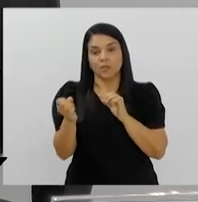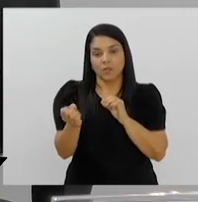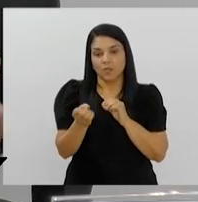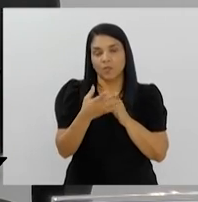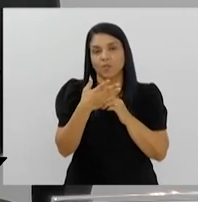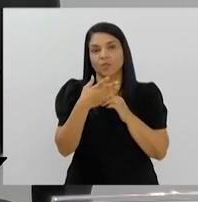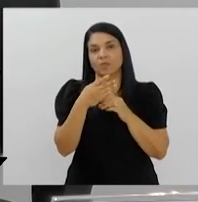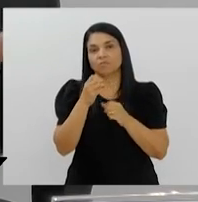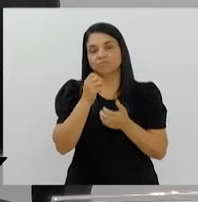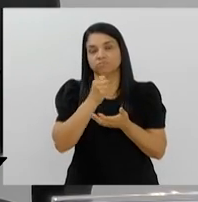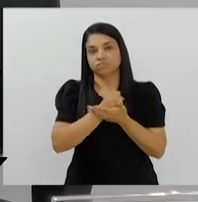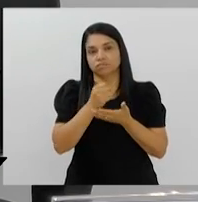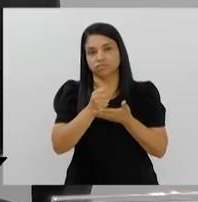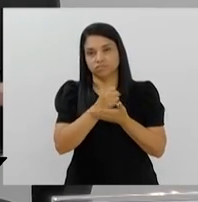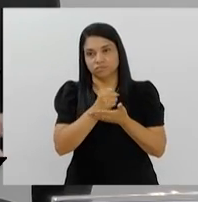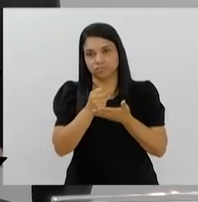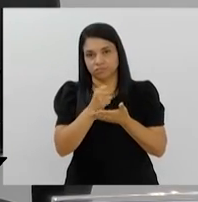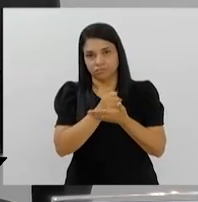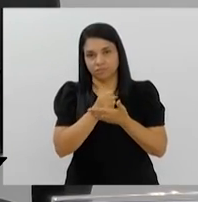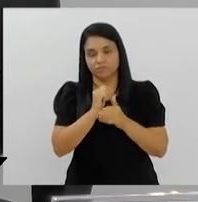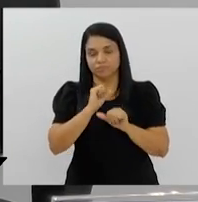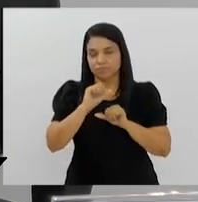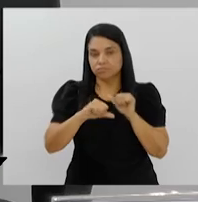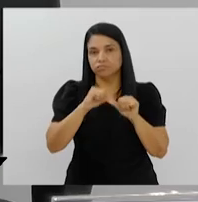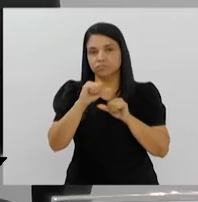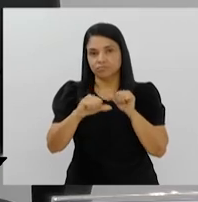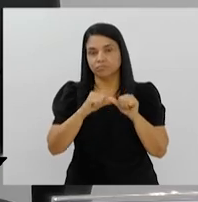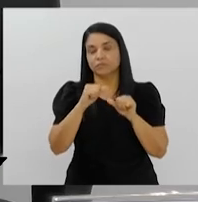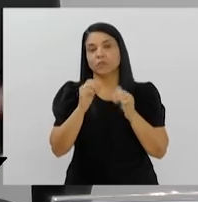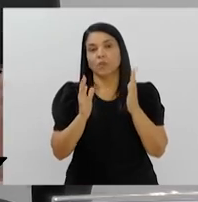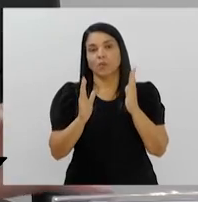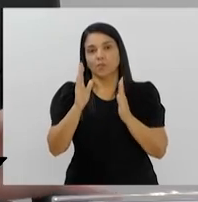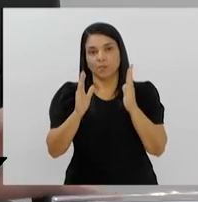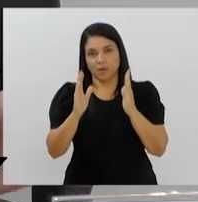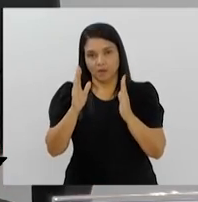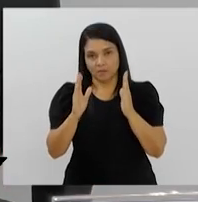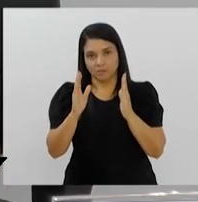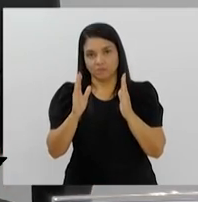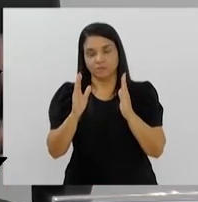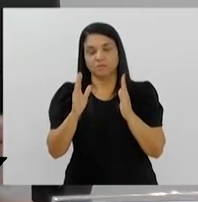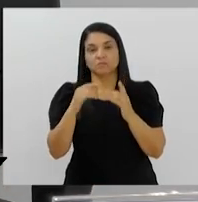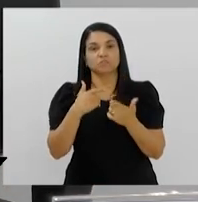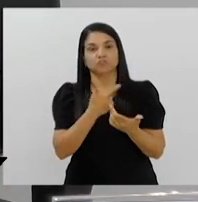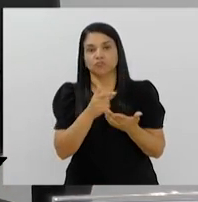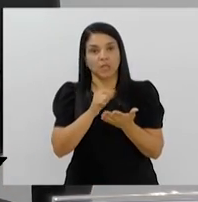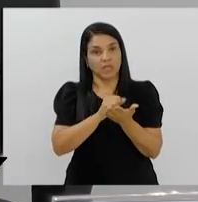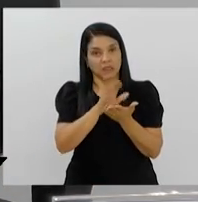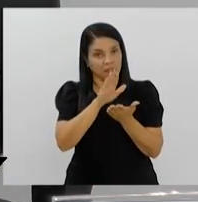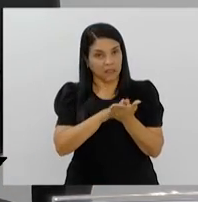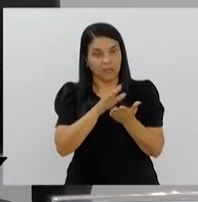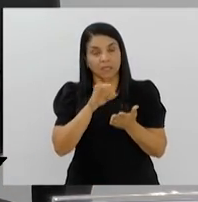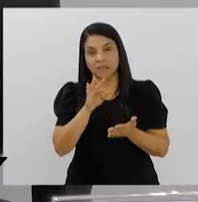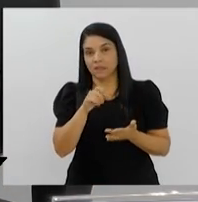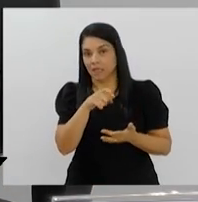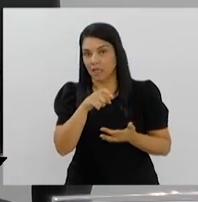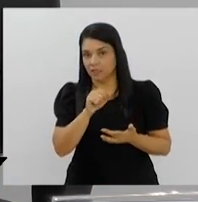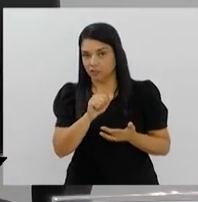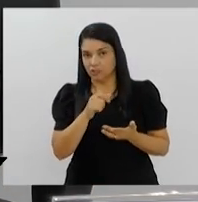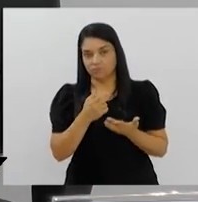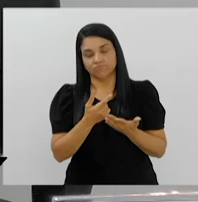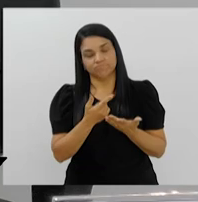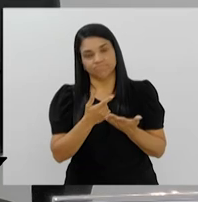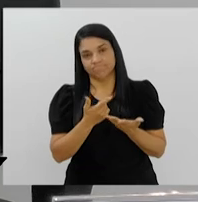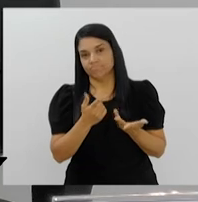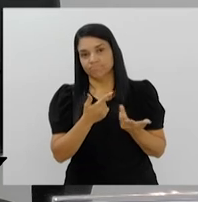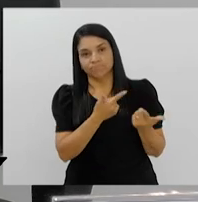automática a partir do vencimento do prazo inicial de vigência não cabendo cobrança de taxas ou qualquer outro valor